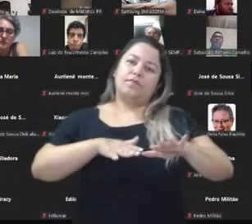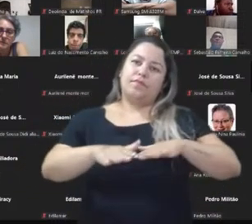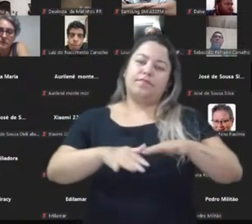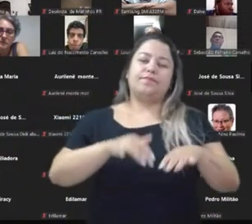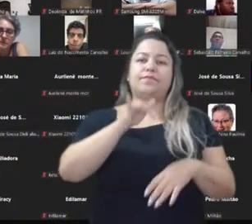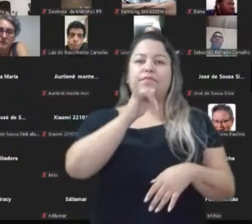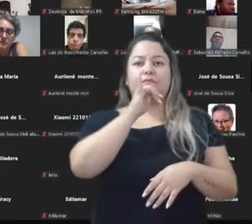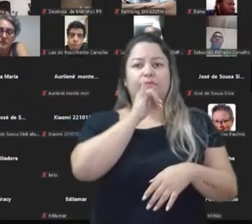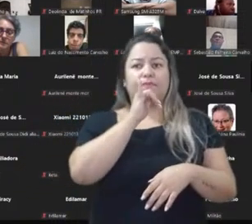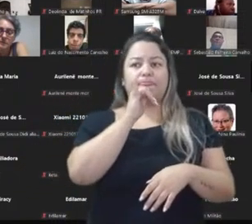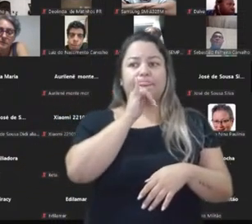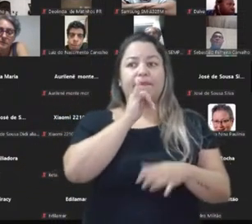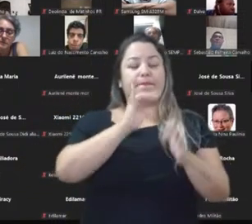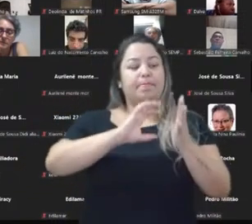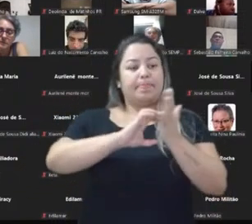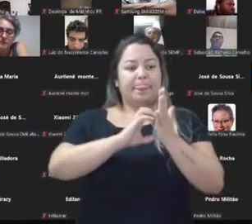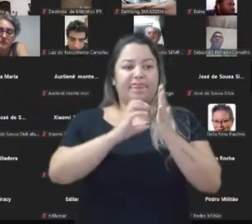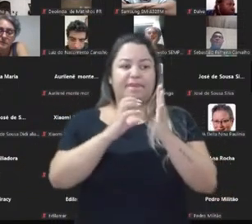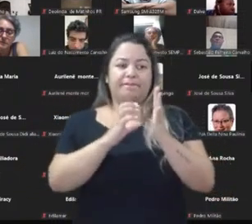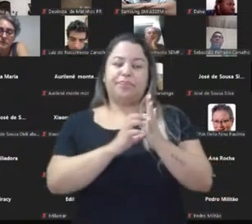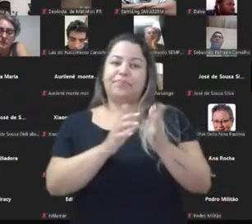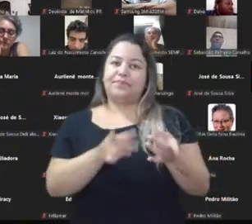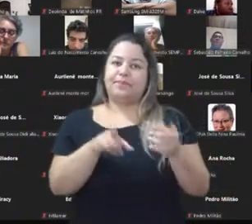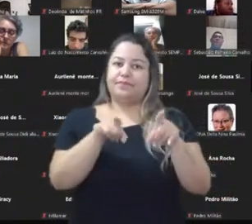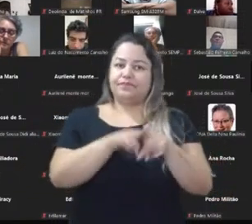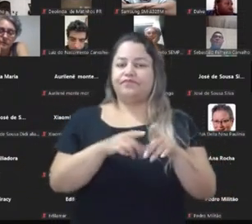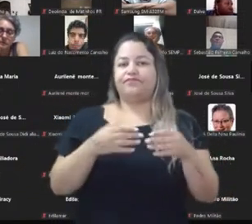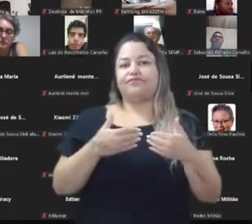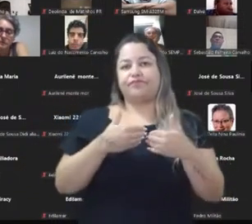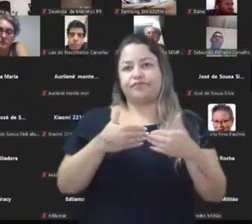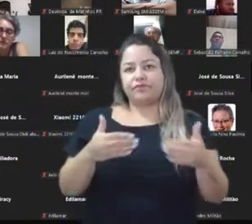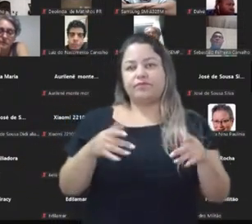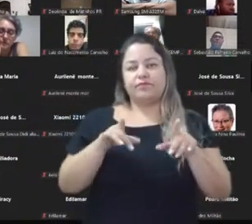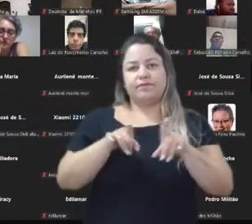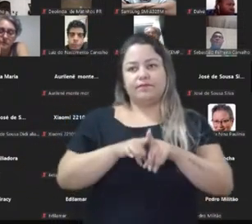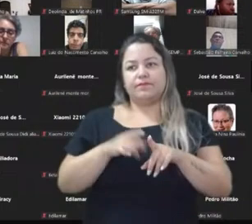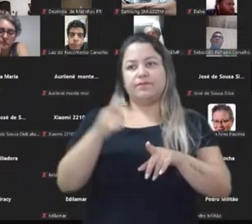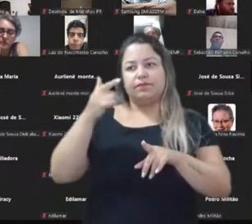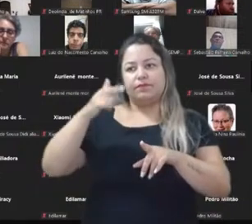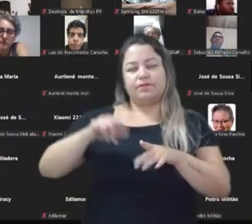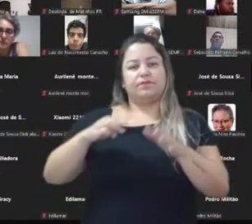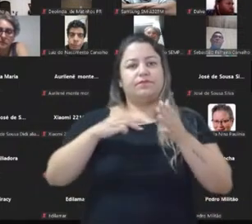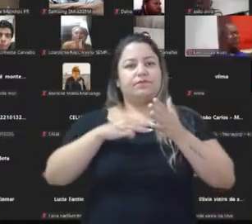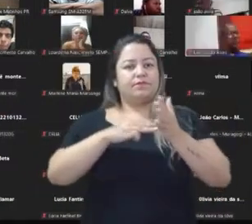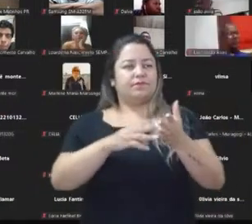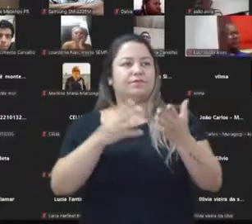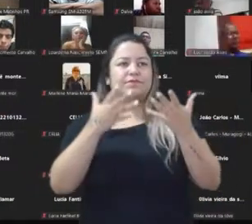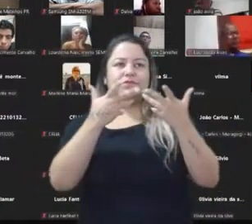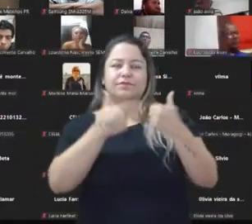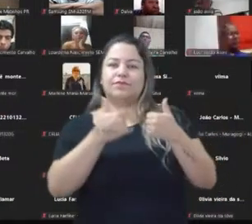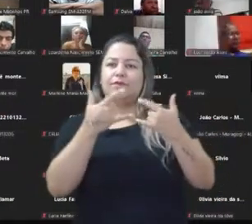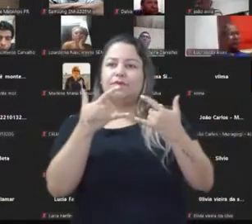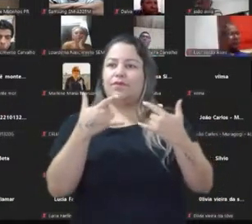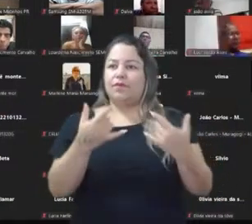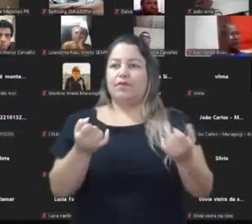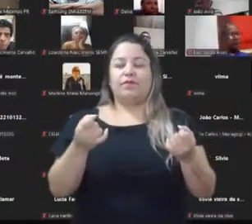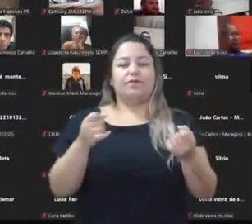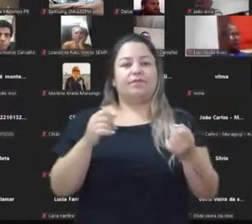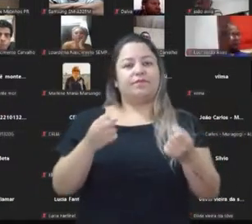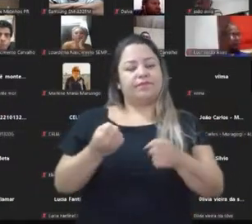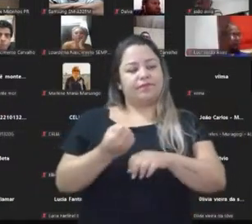o partido pode fazer um movimento de filiação de abertura das suas portas uma que Encante que mobilize que